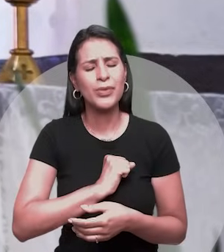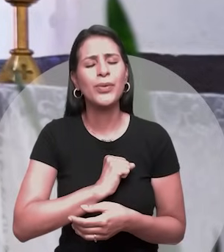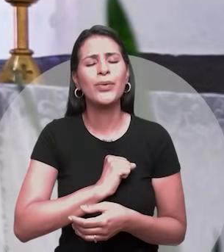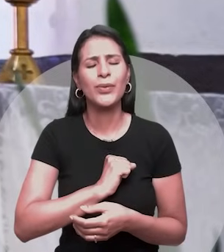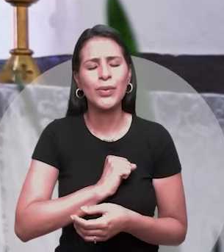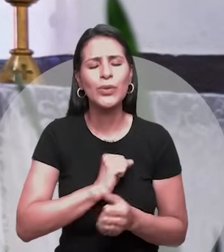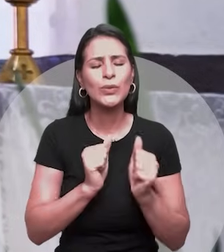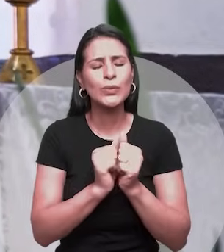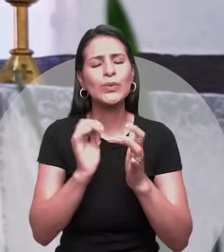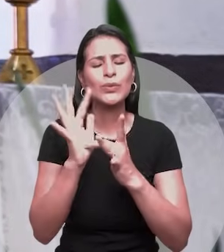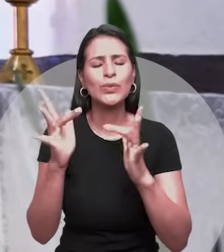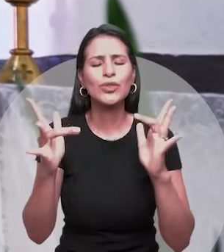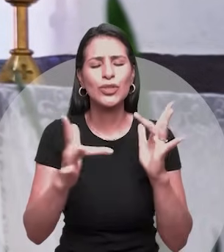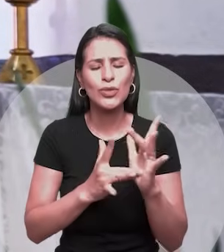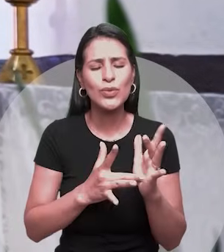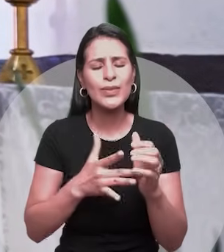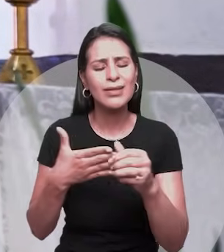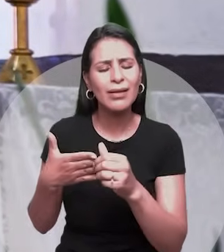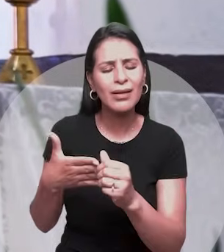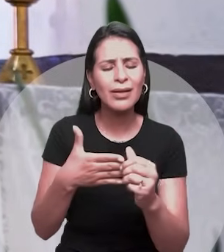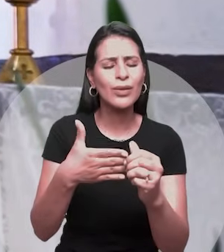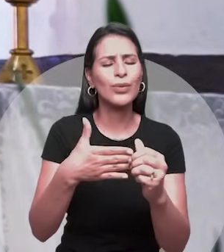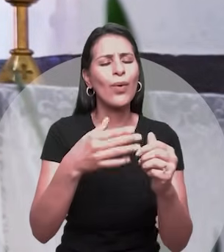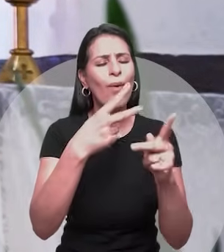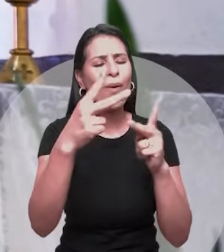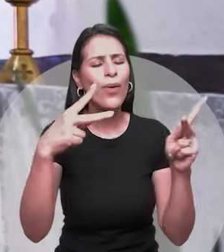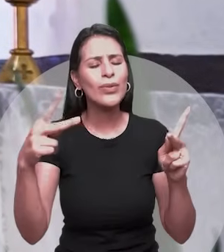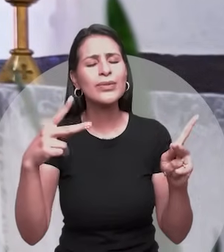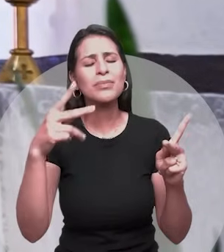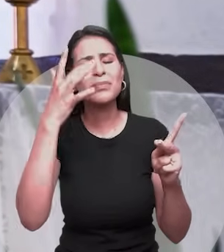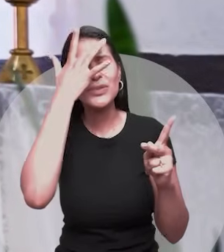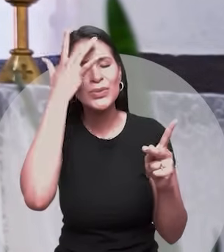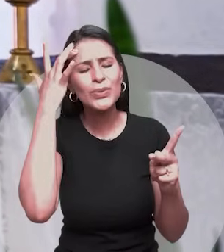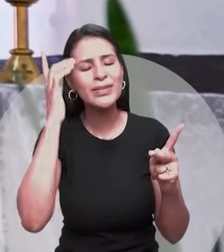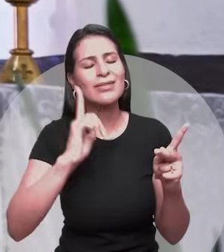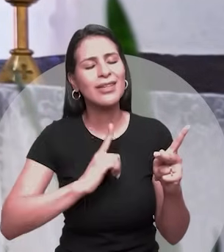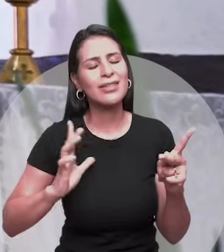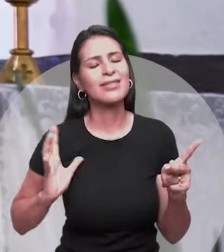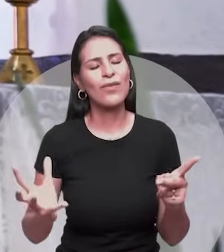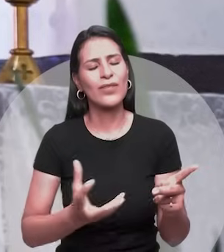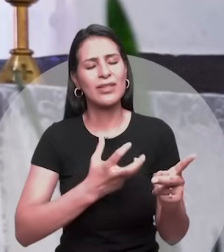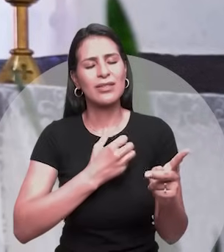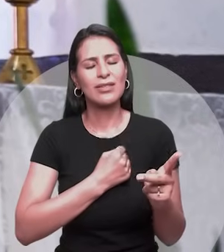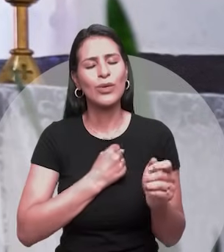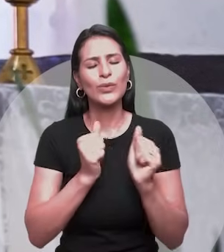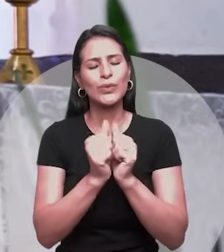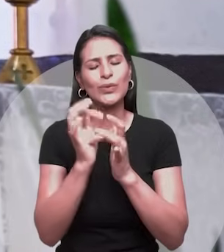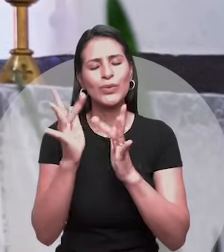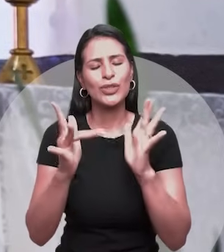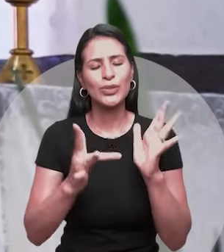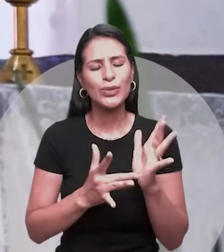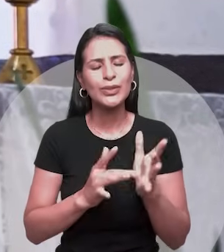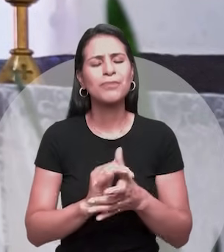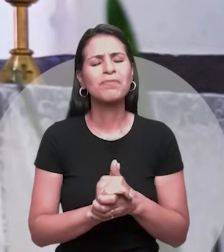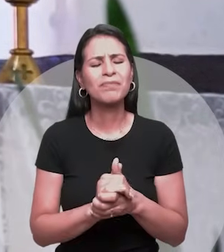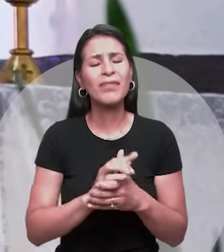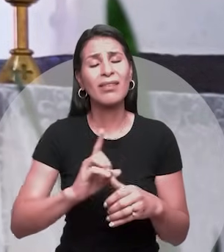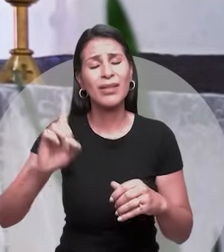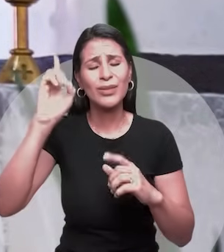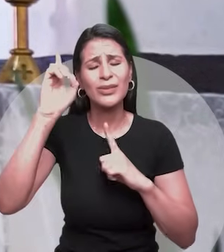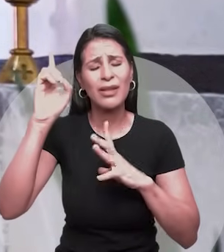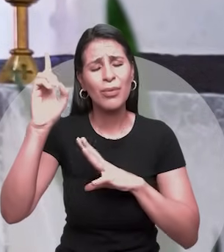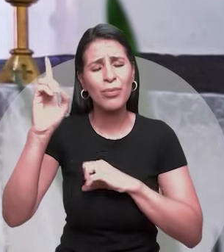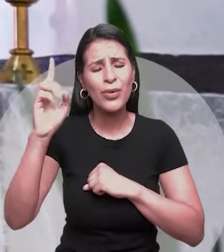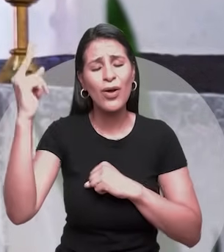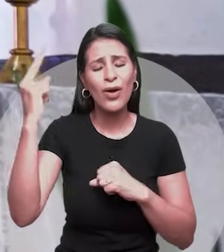do Teu Filho, conduzindo outros ao conhecimento da salvação em Cristo Jesus. Deus de amor, ouve nossa